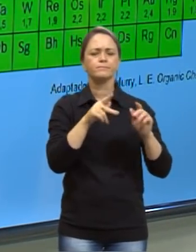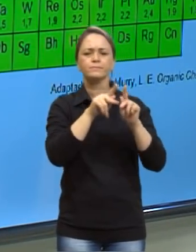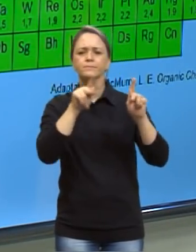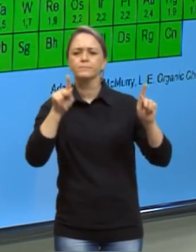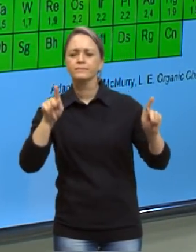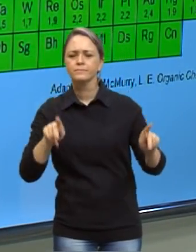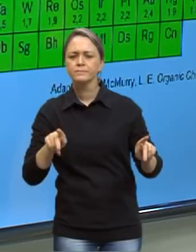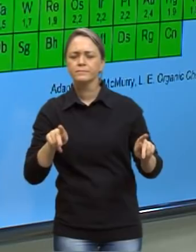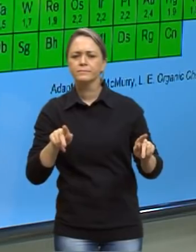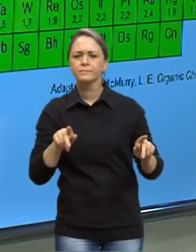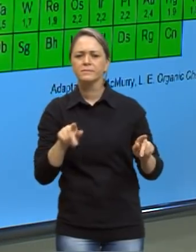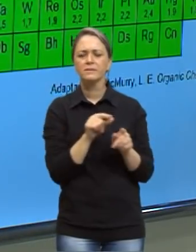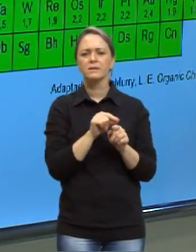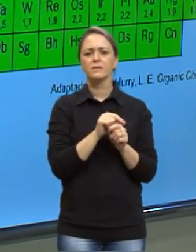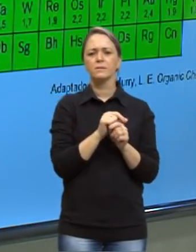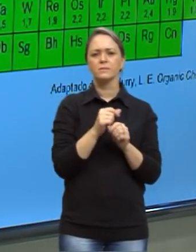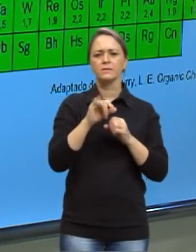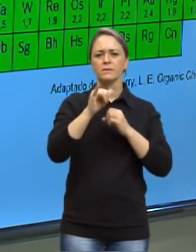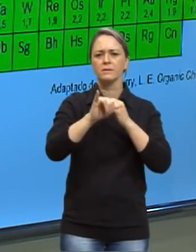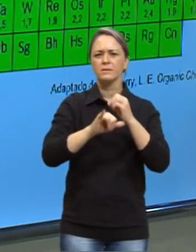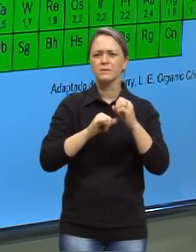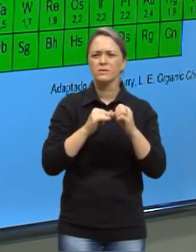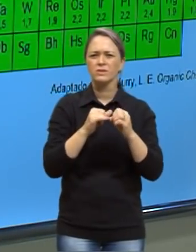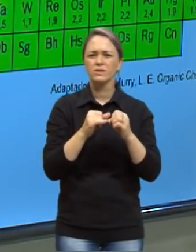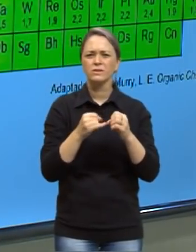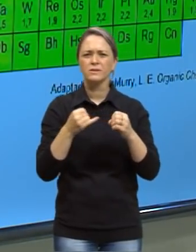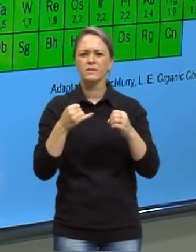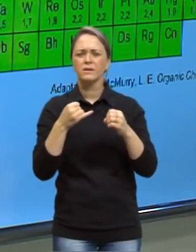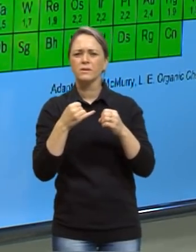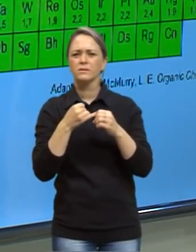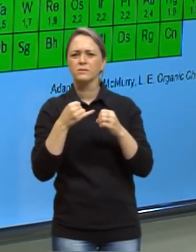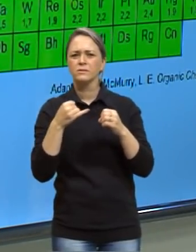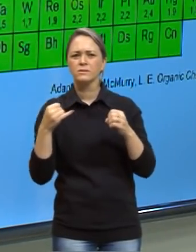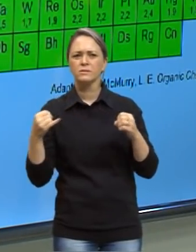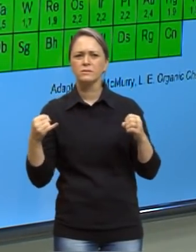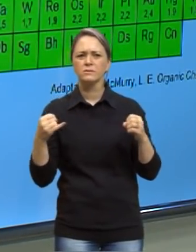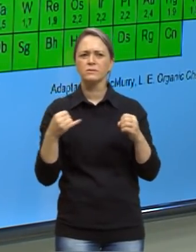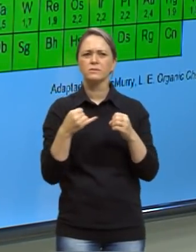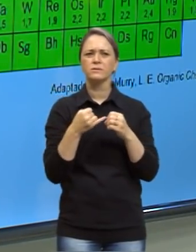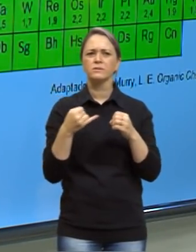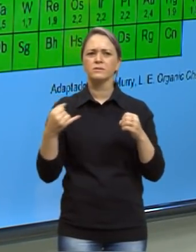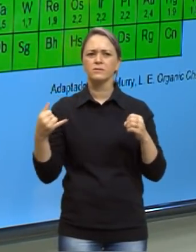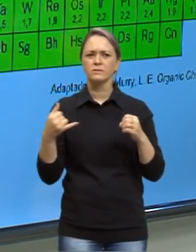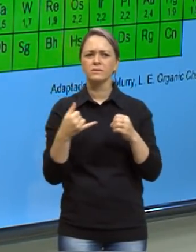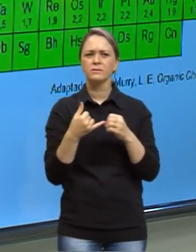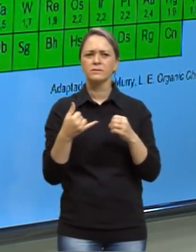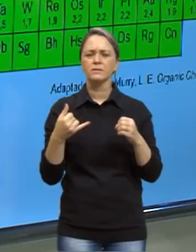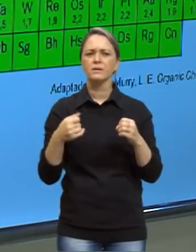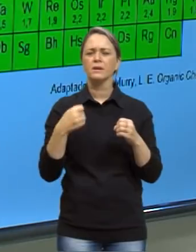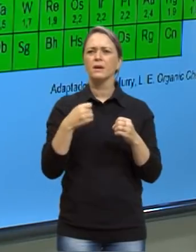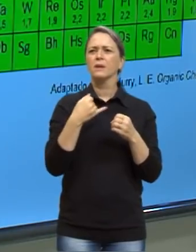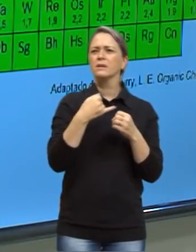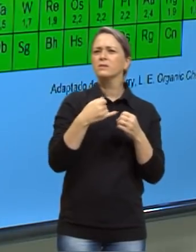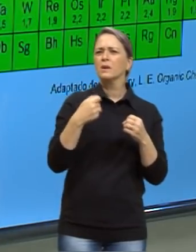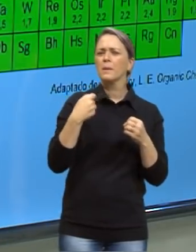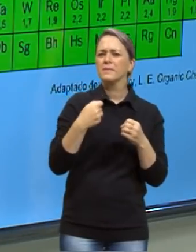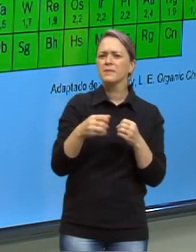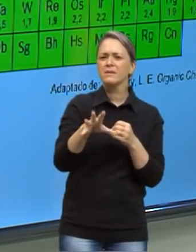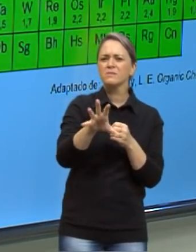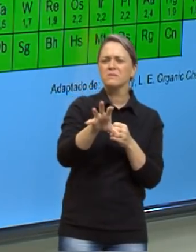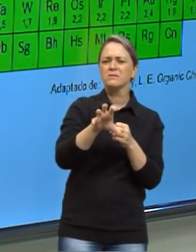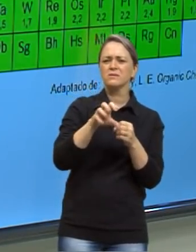primeiro é a energia de ionização o que que é energia de ionização é a energia necessária para eu